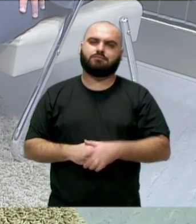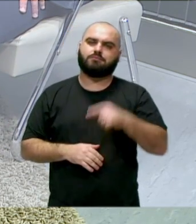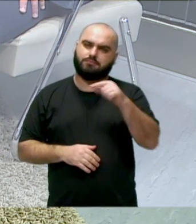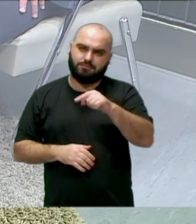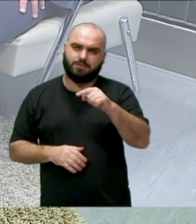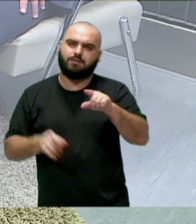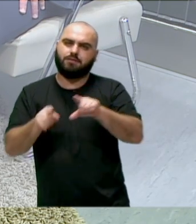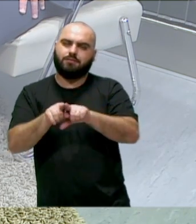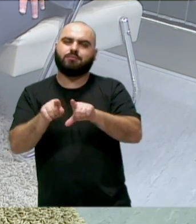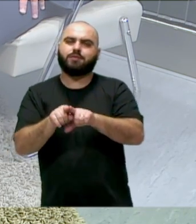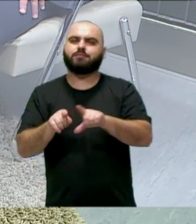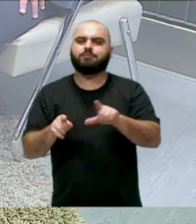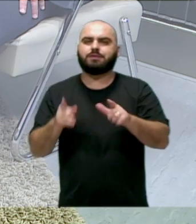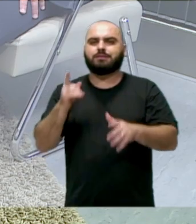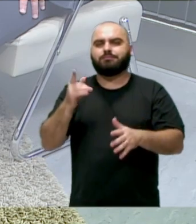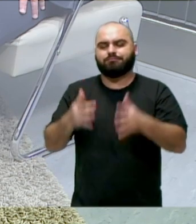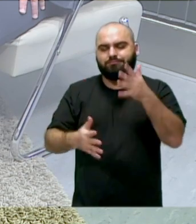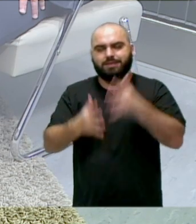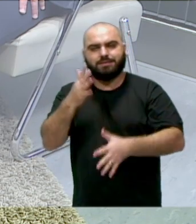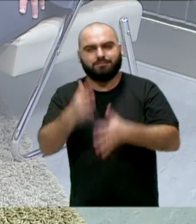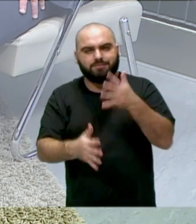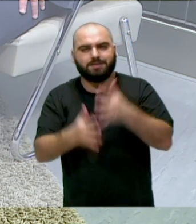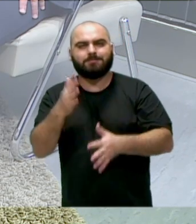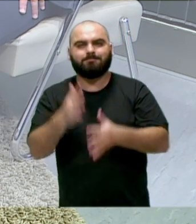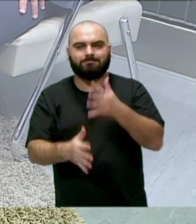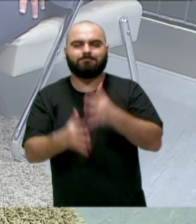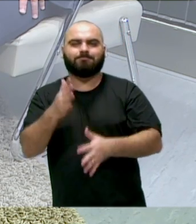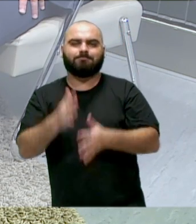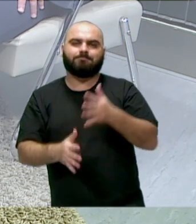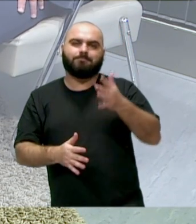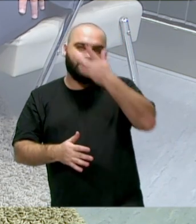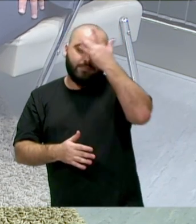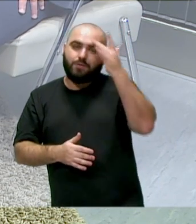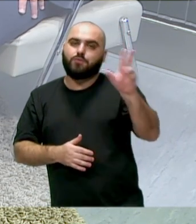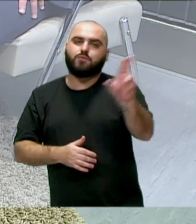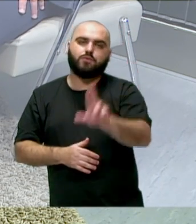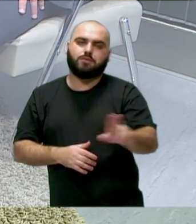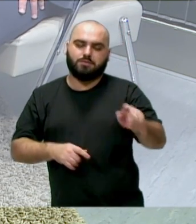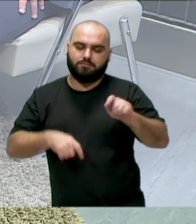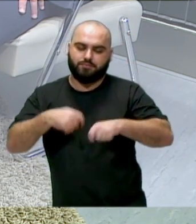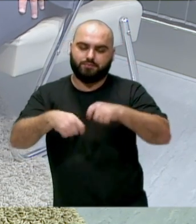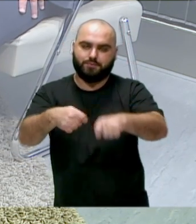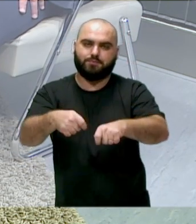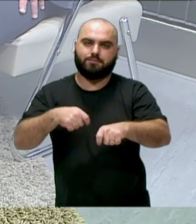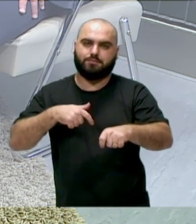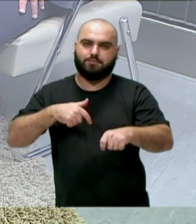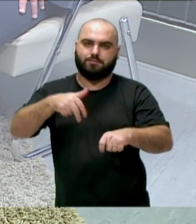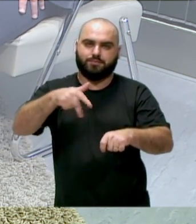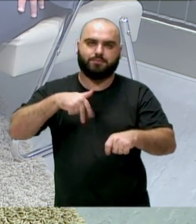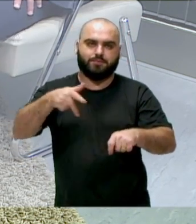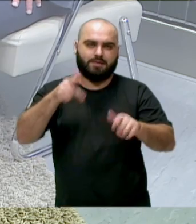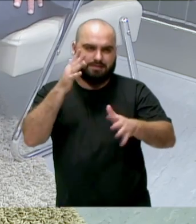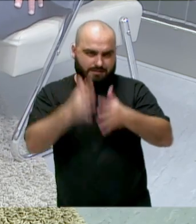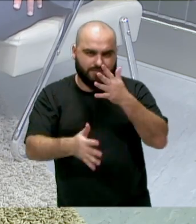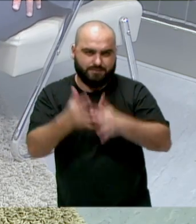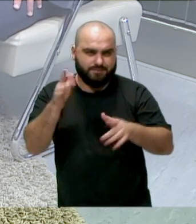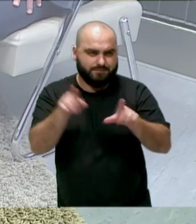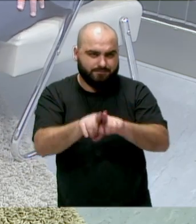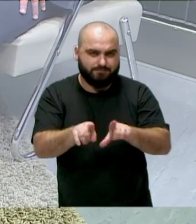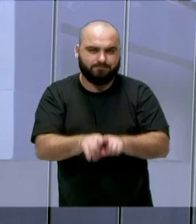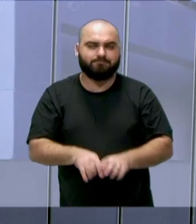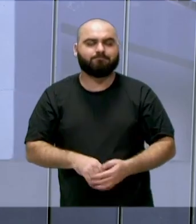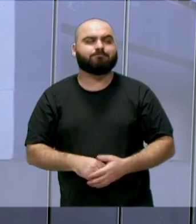de certa forma, também atrapalhando o fluxo ali que é utilizado por pedestres e ciclistas. Perfeito.